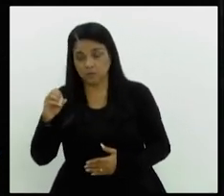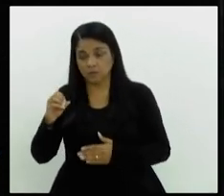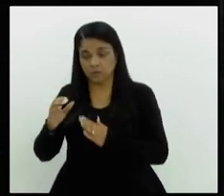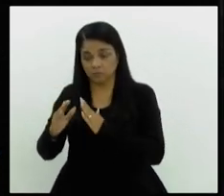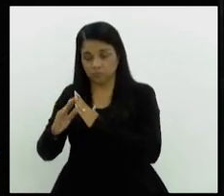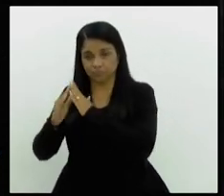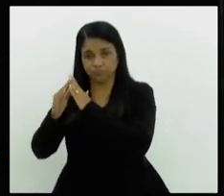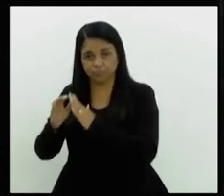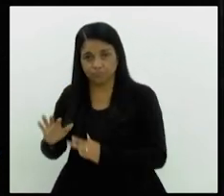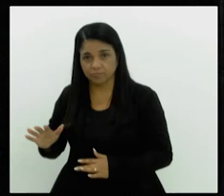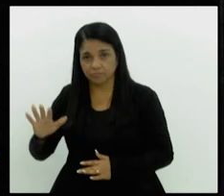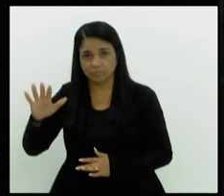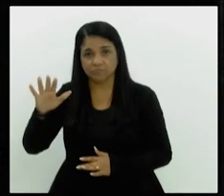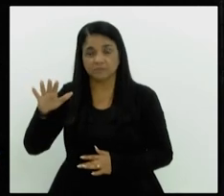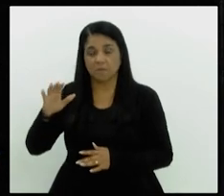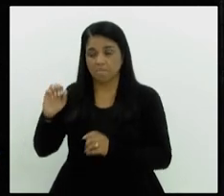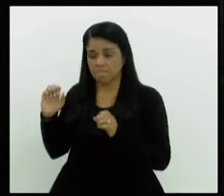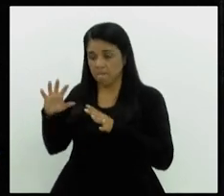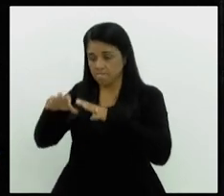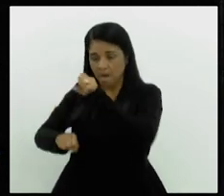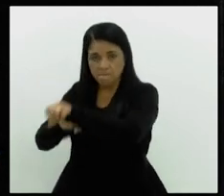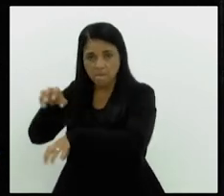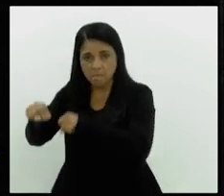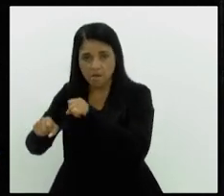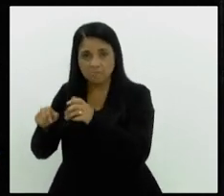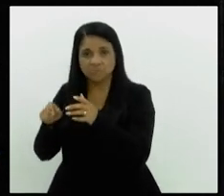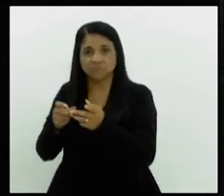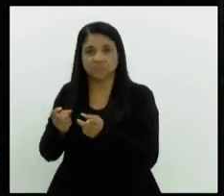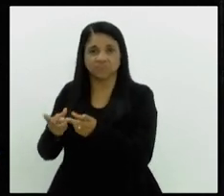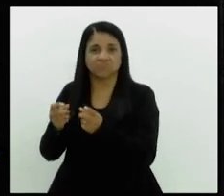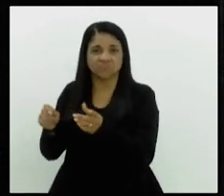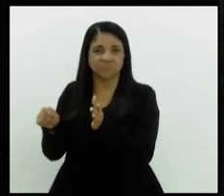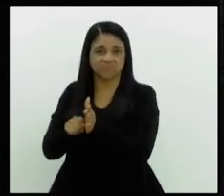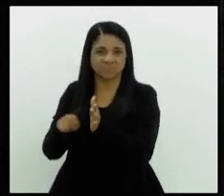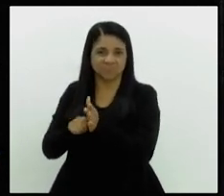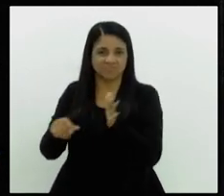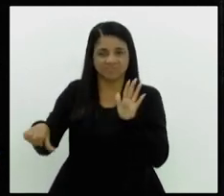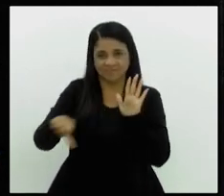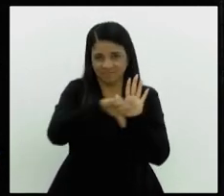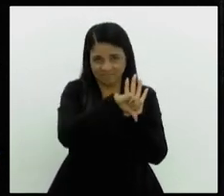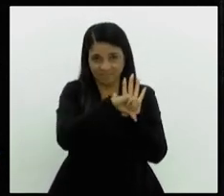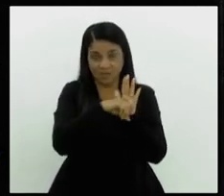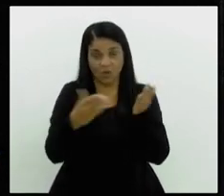comunidades aproximadamente dominadas por criminosos. Hoje, o